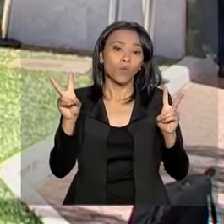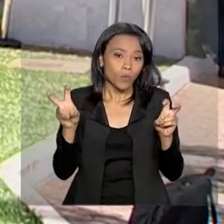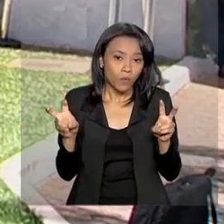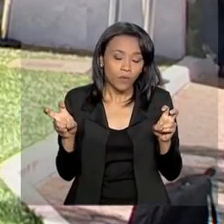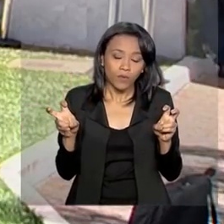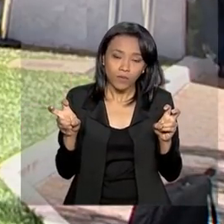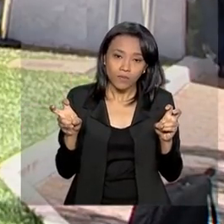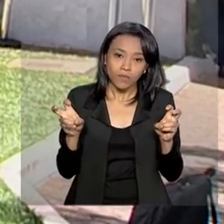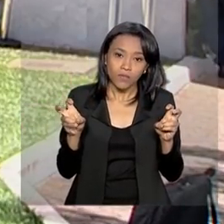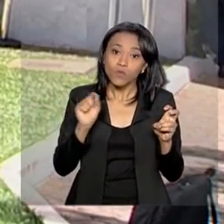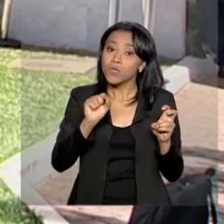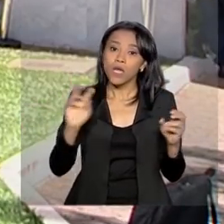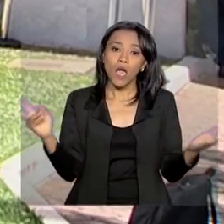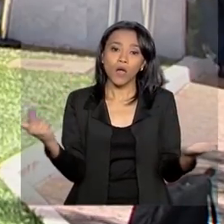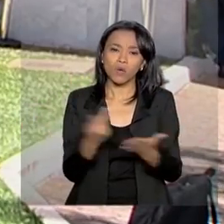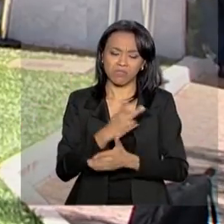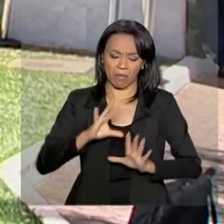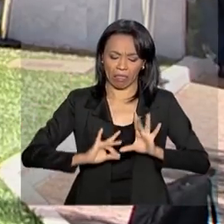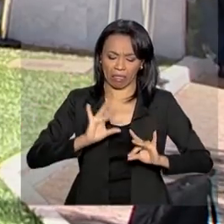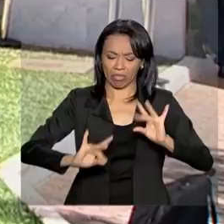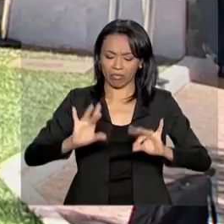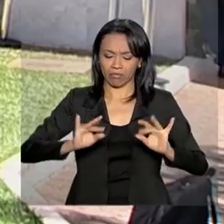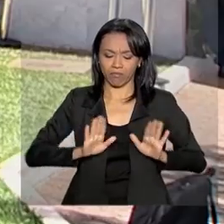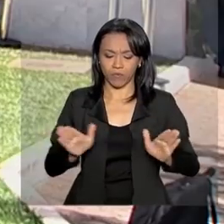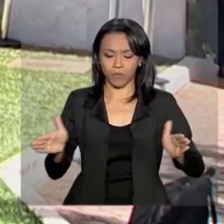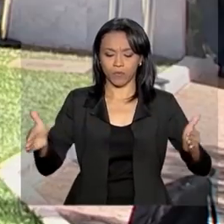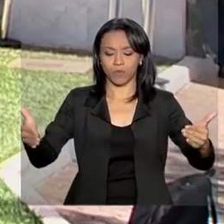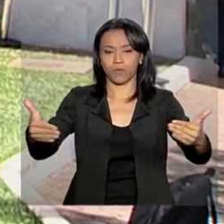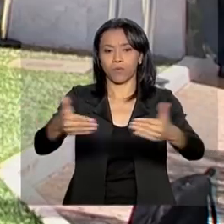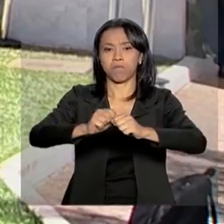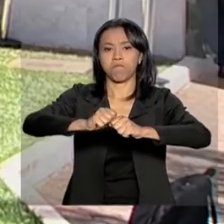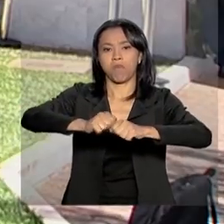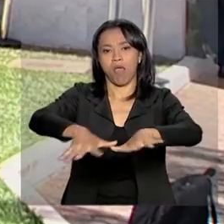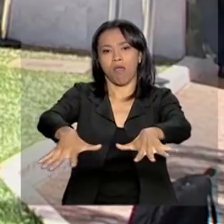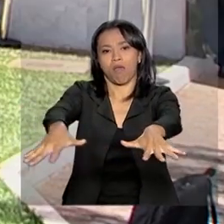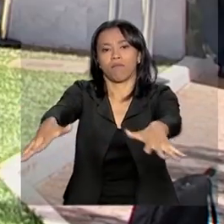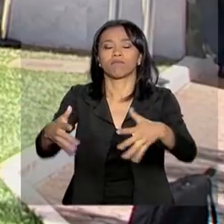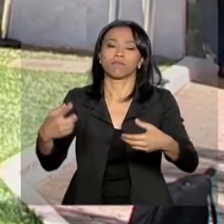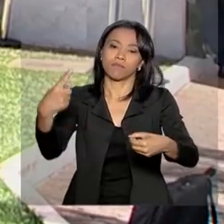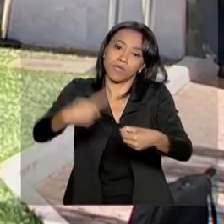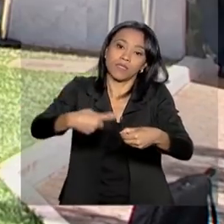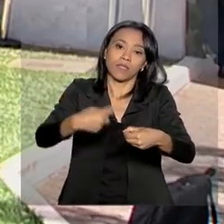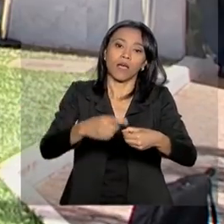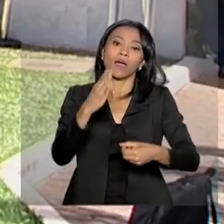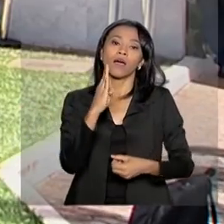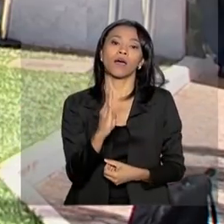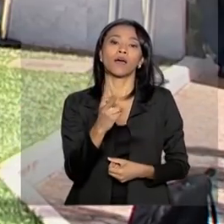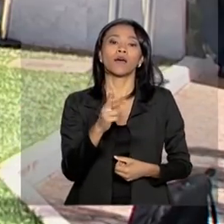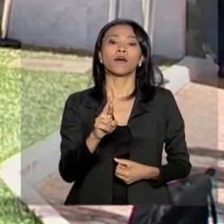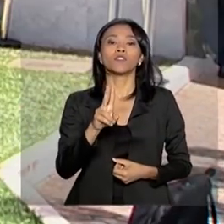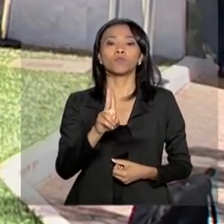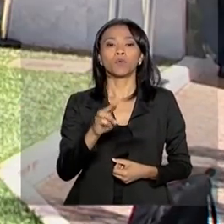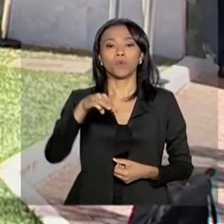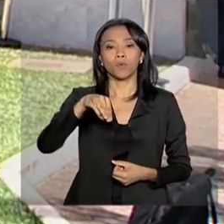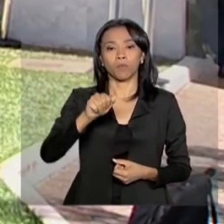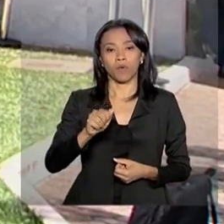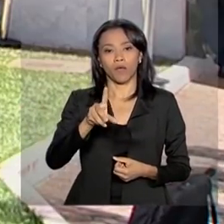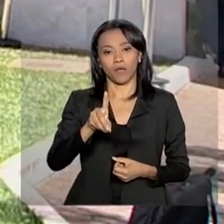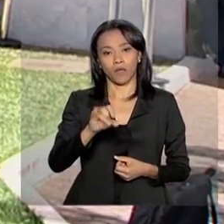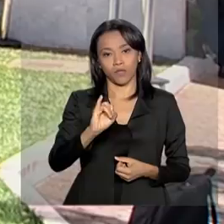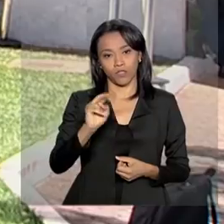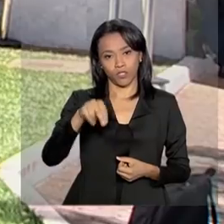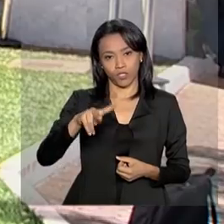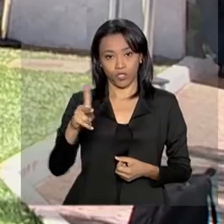caso do rompimento lá da barragem de Brumadinho. Para Hamilton Mourão, ele defendeu aí a apuração, né,